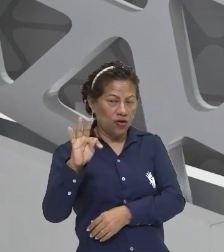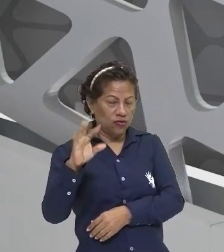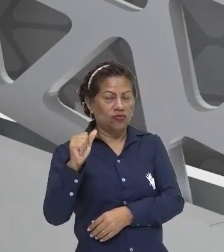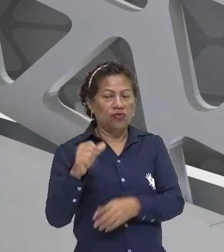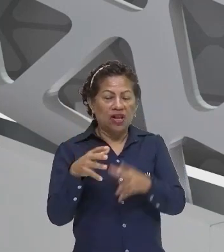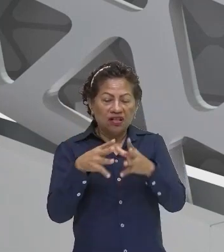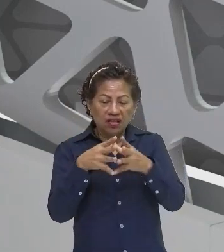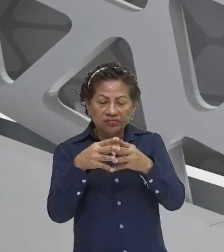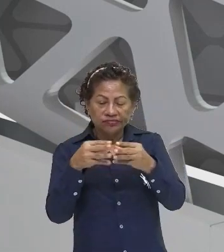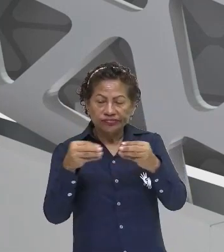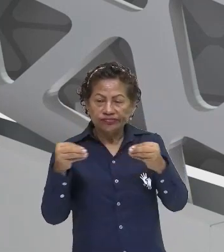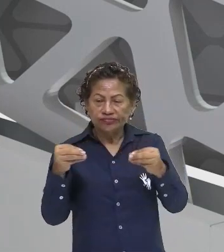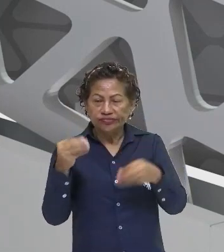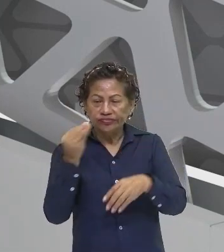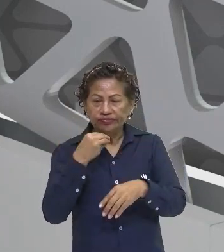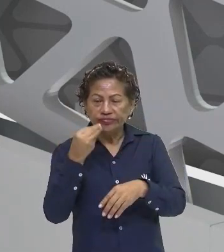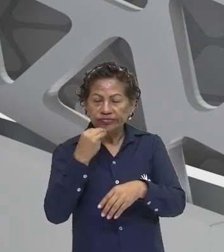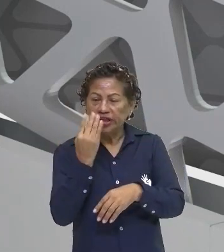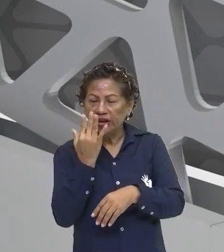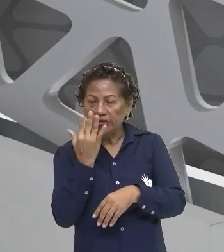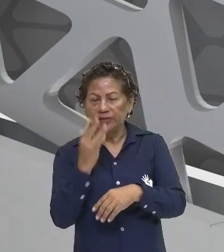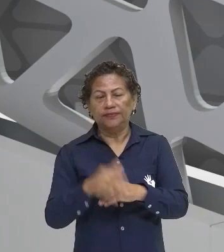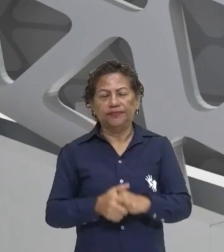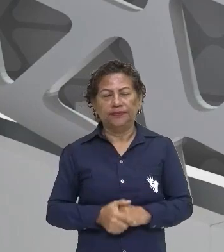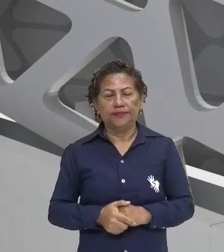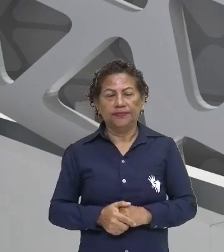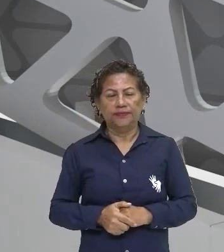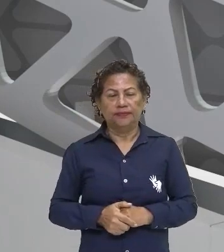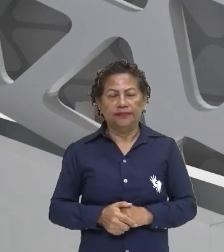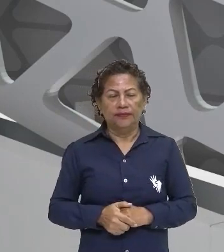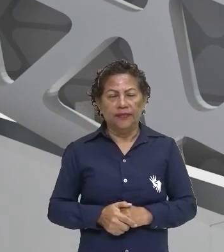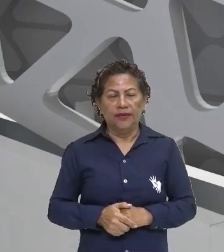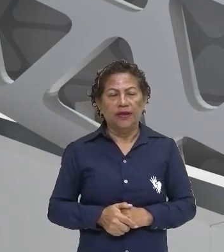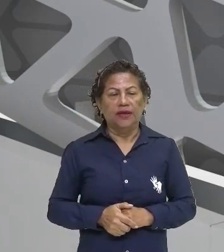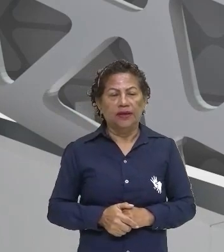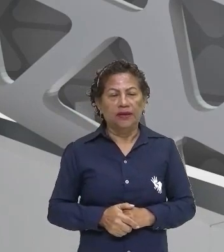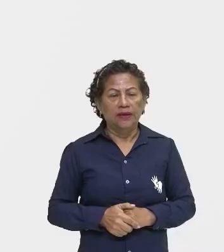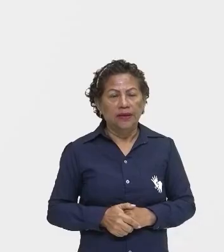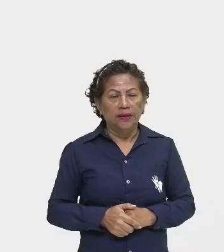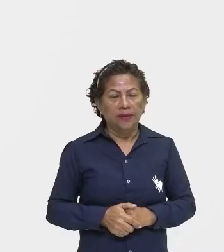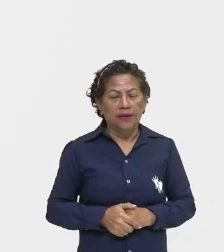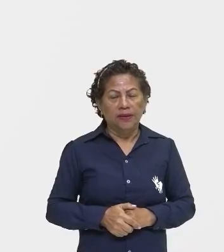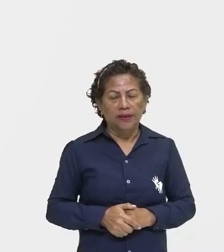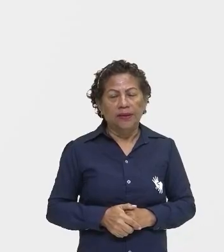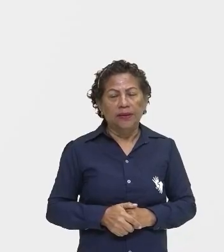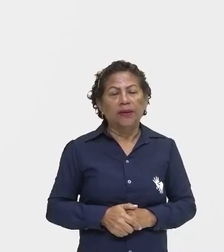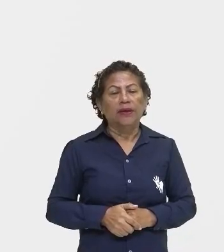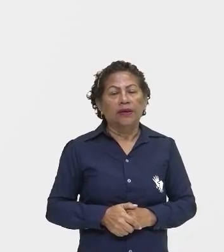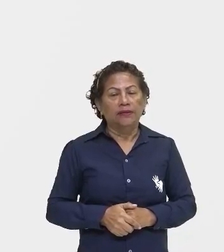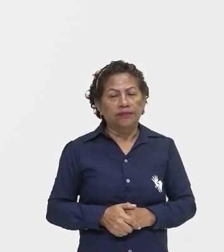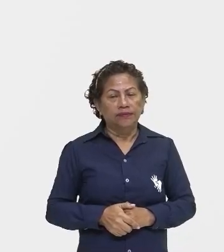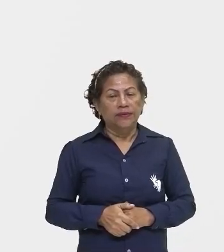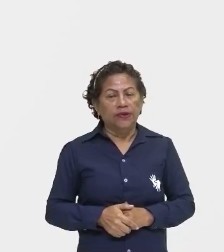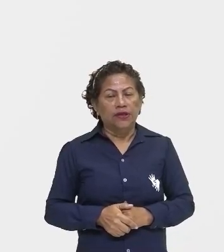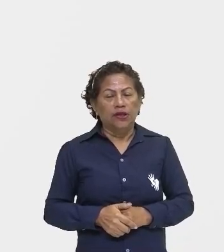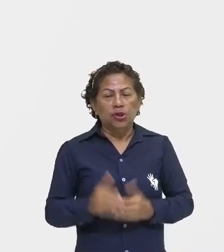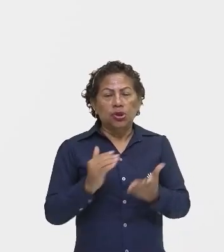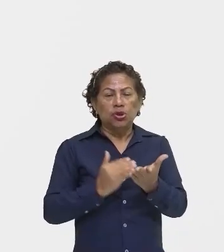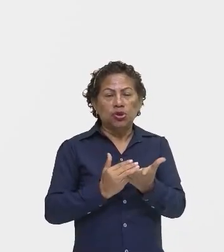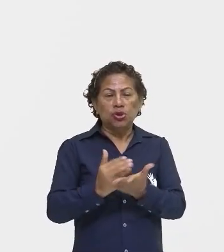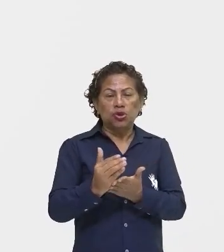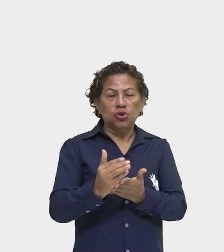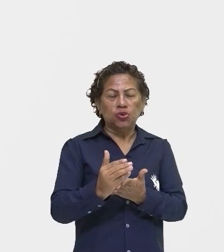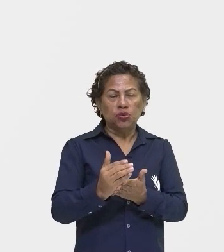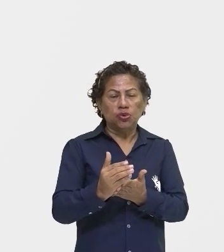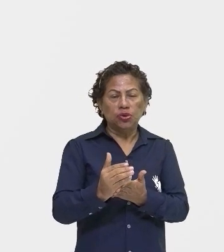tarde, em 1861, surge a primeira fotografia colorida permanente. Ela